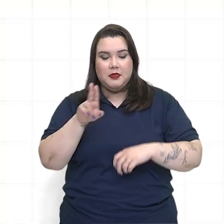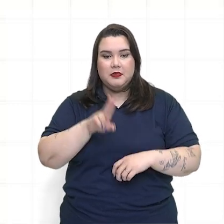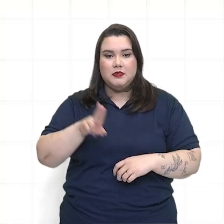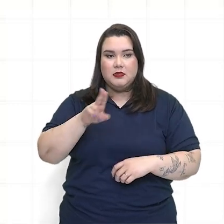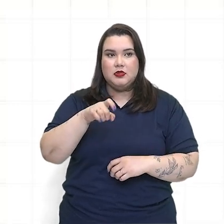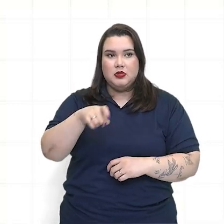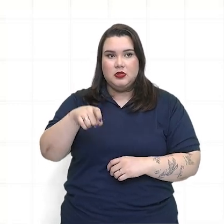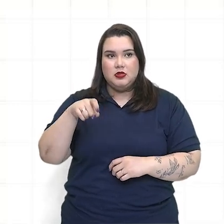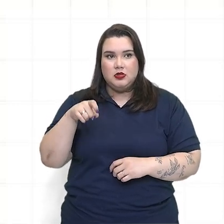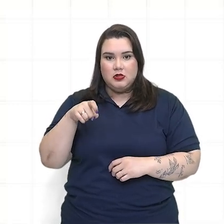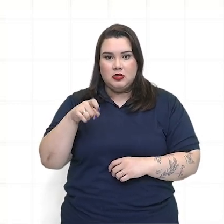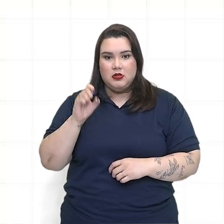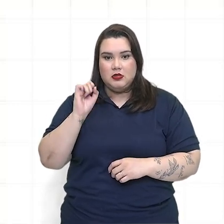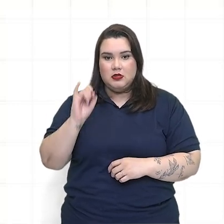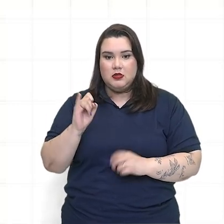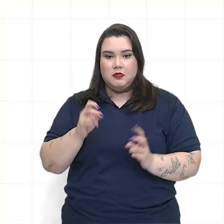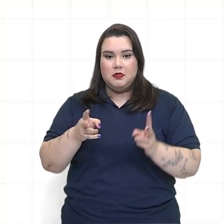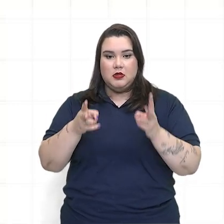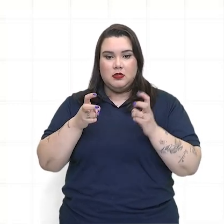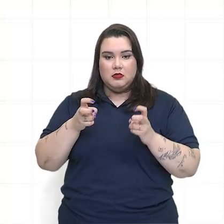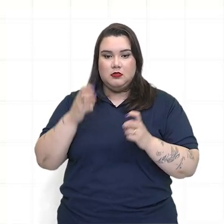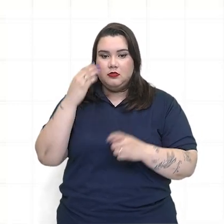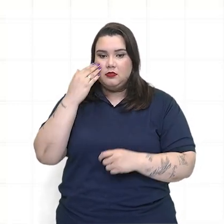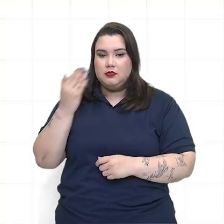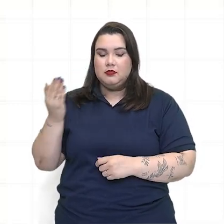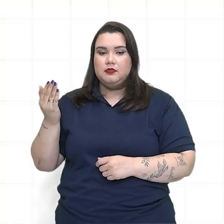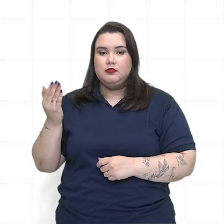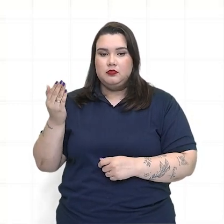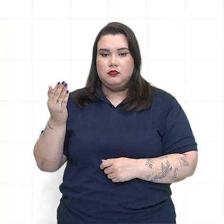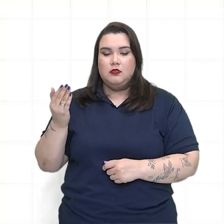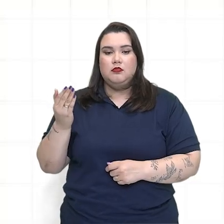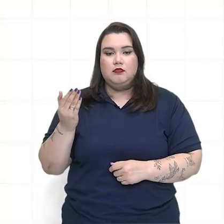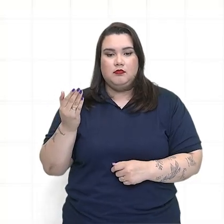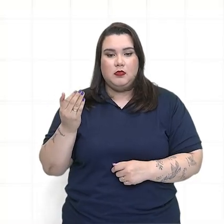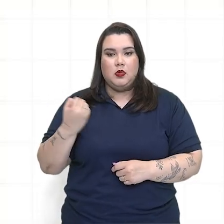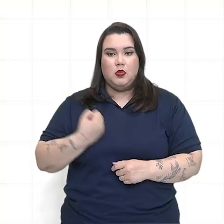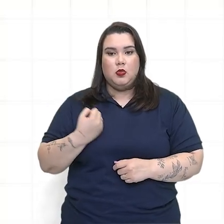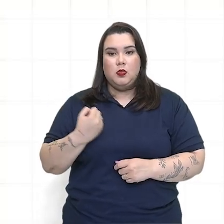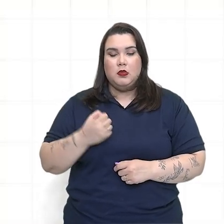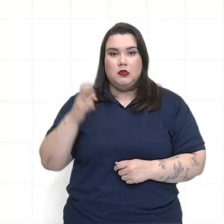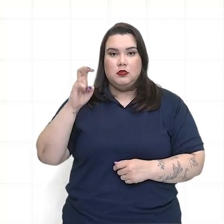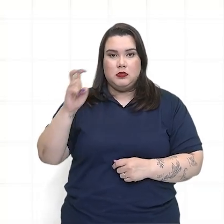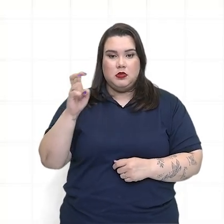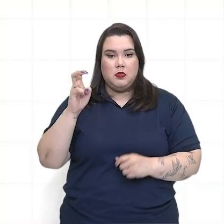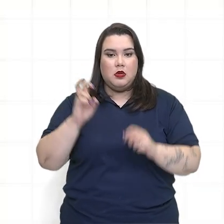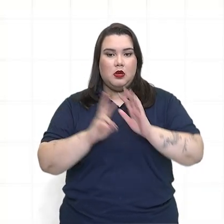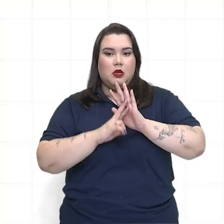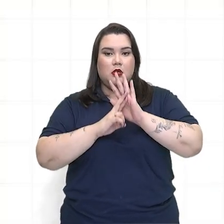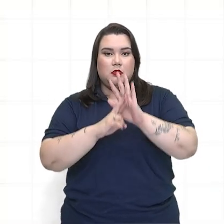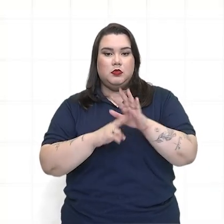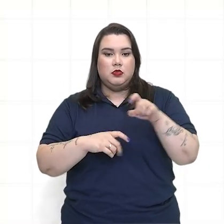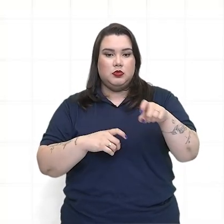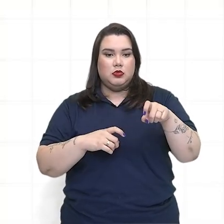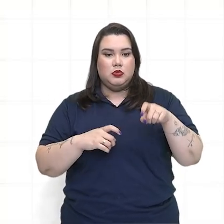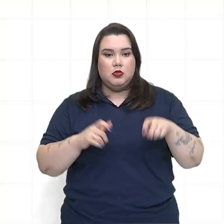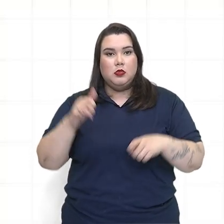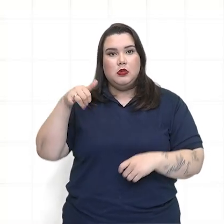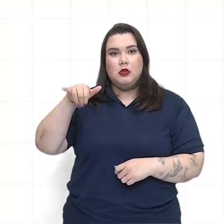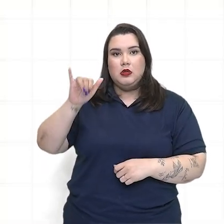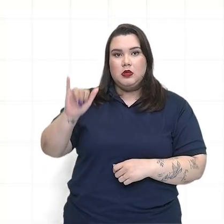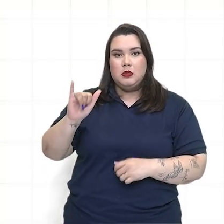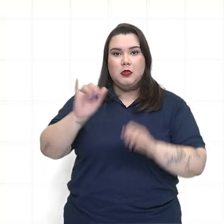olha. O de X, se nós olharmos, olha aqui, pessoal, é o número 5. E o